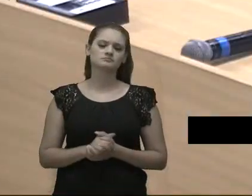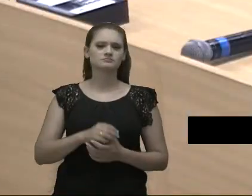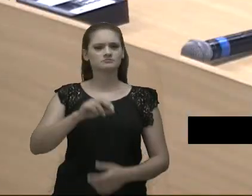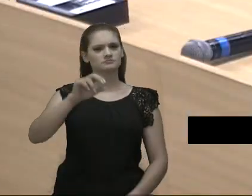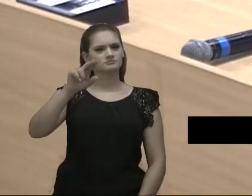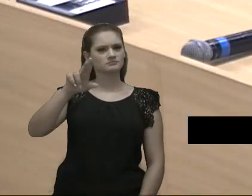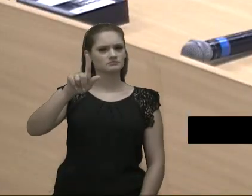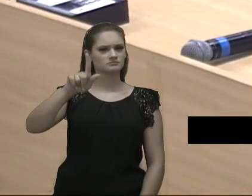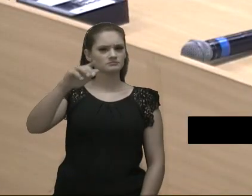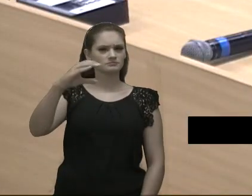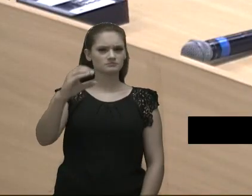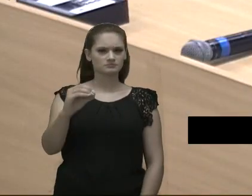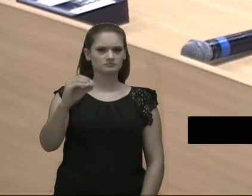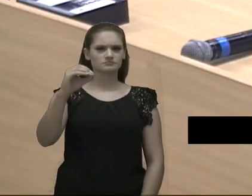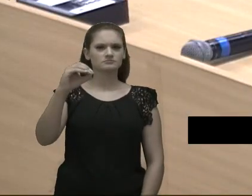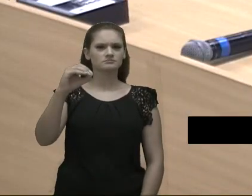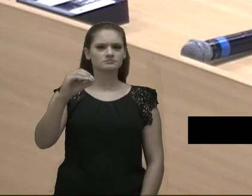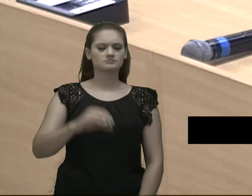Hugo também. Hugo.